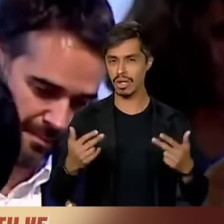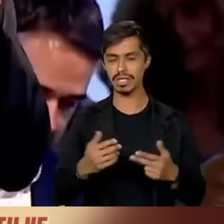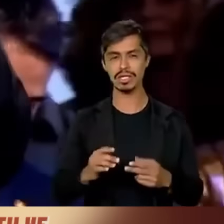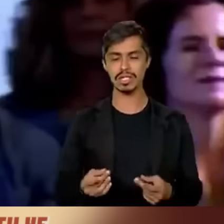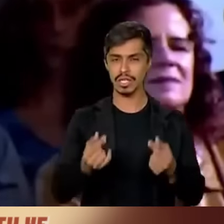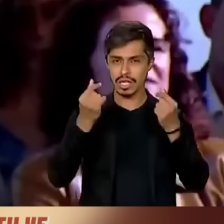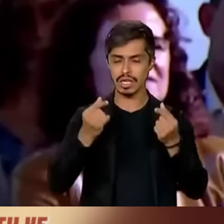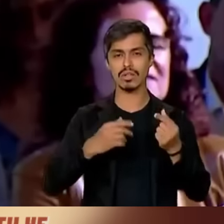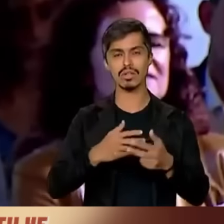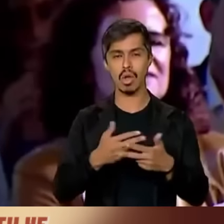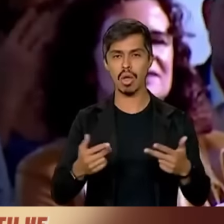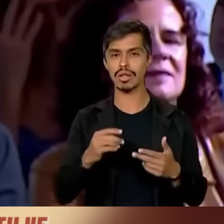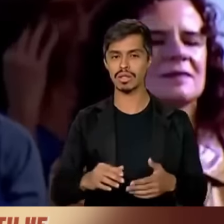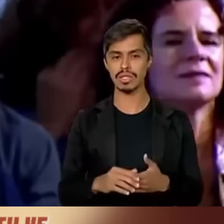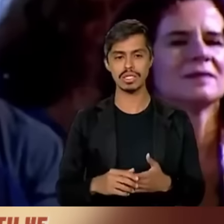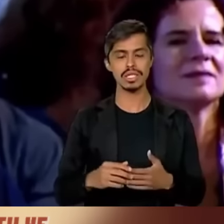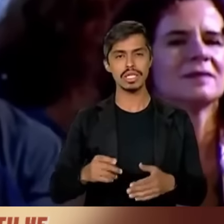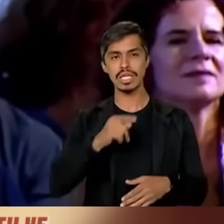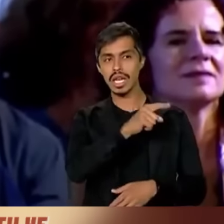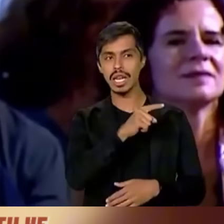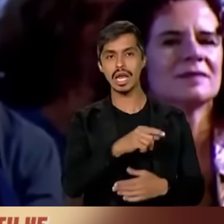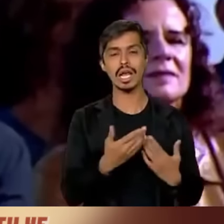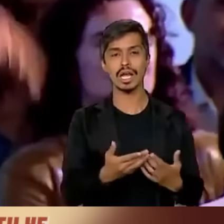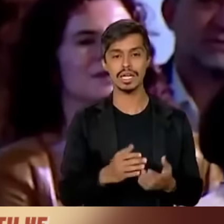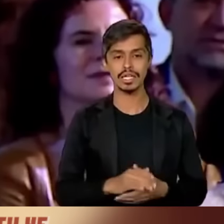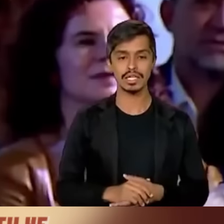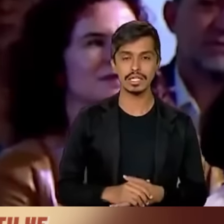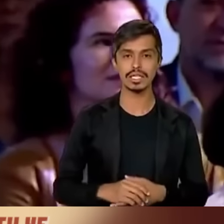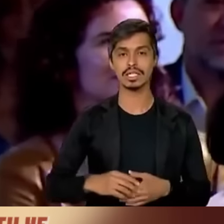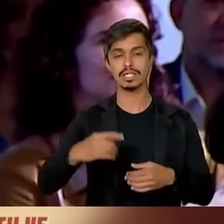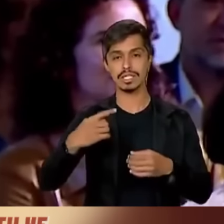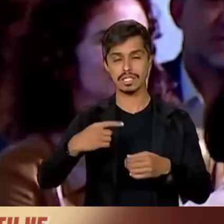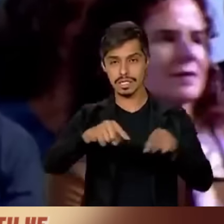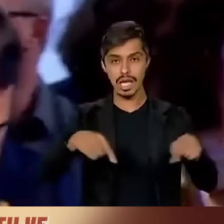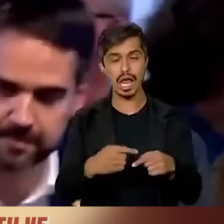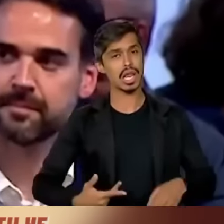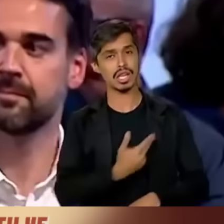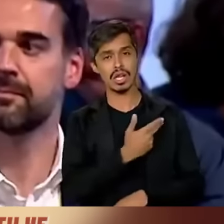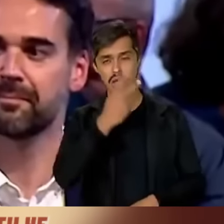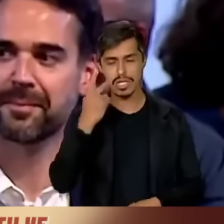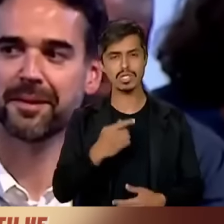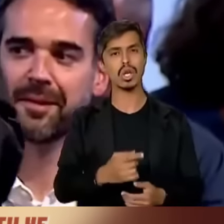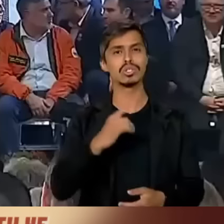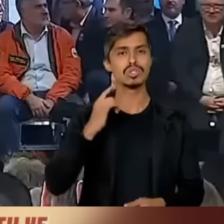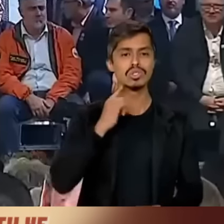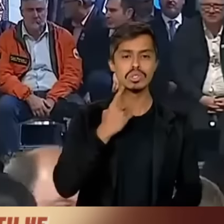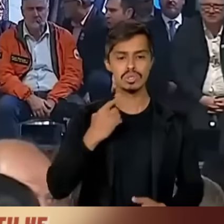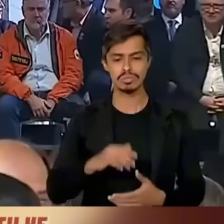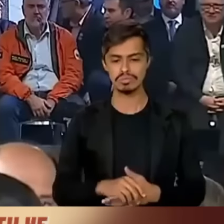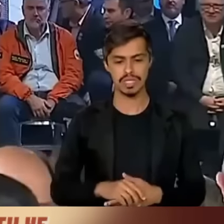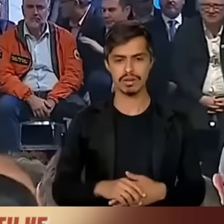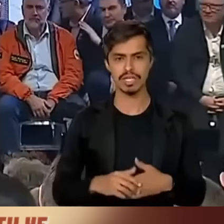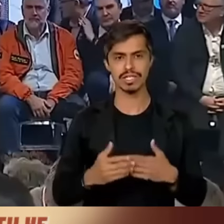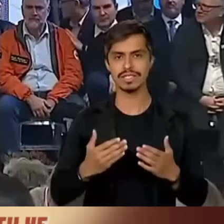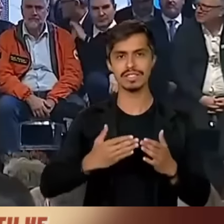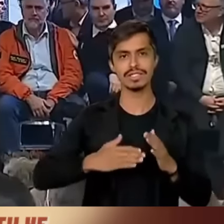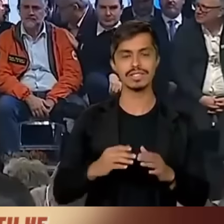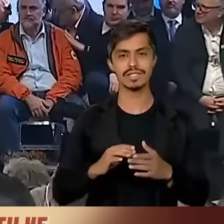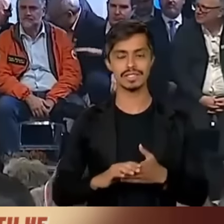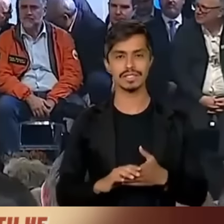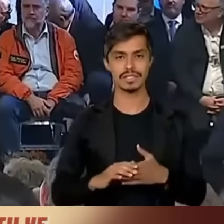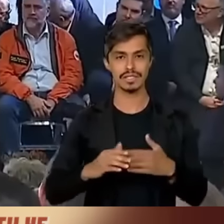que fazem o PIB crescer, aqueles que estão na enfermaria, aqueles que estão na sala de cirurgia, aqueles que se sujam de sangue, aqueles que choram a morte de um paciente.